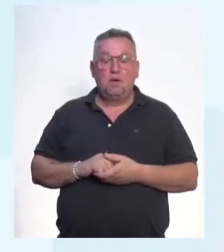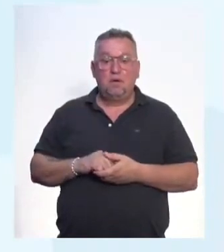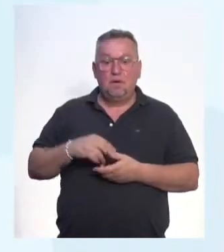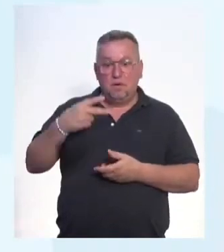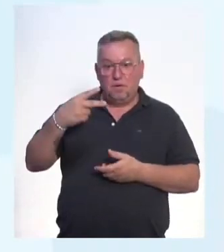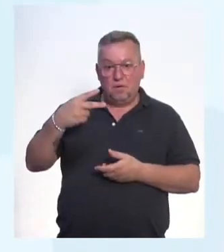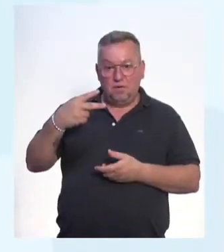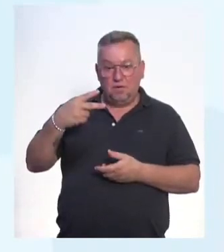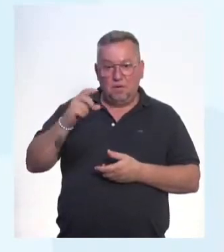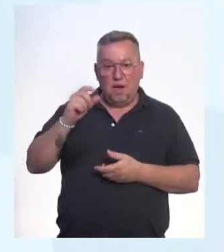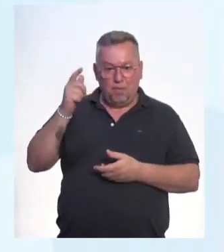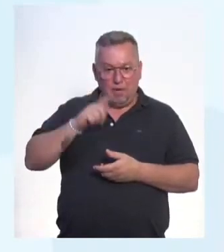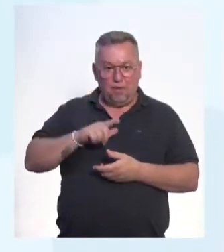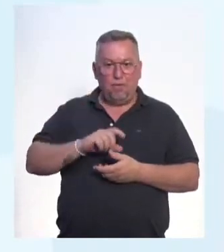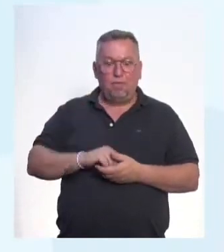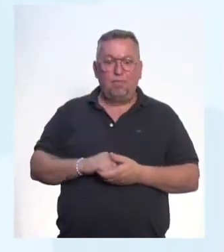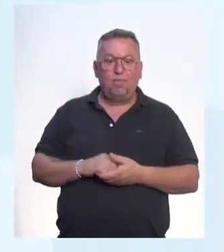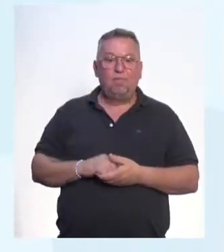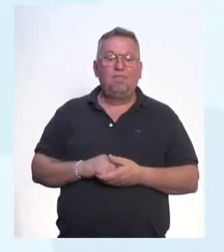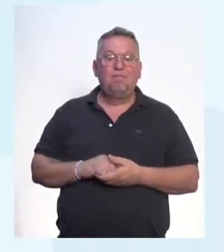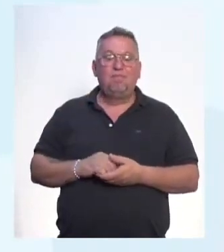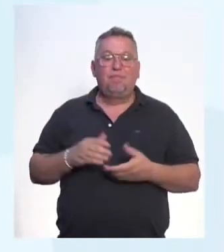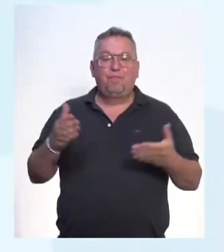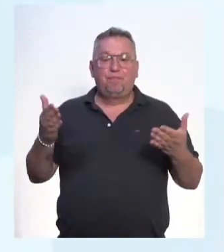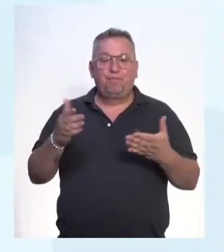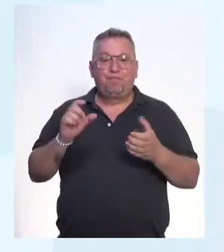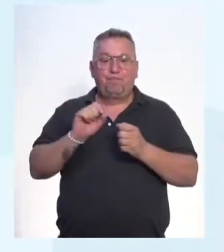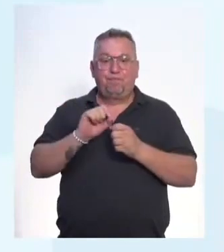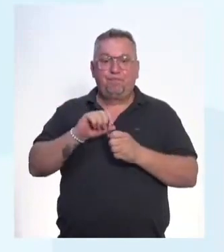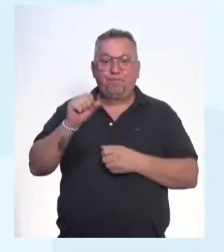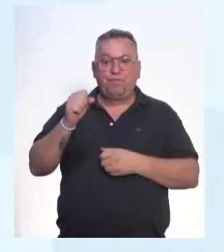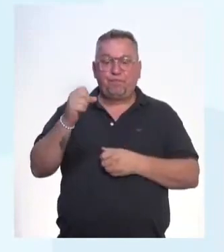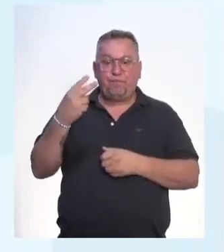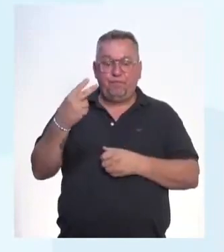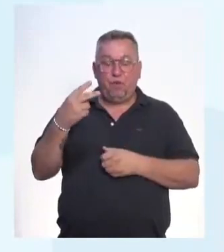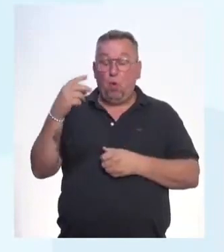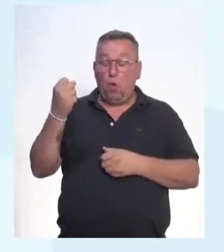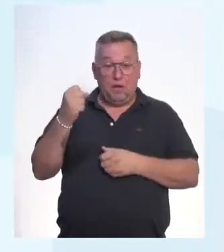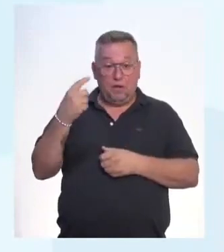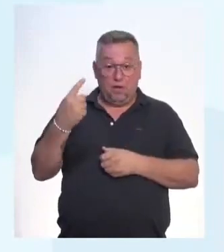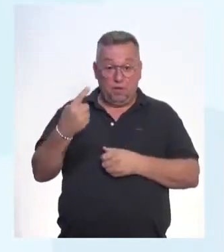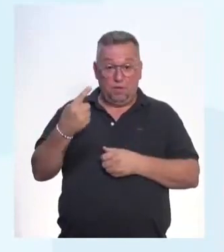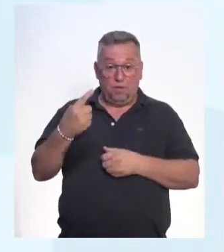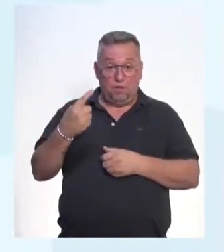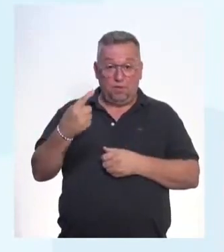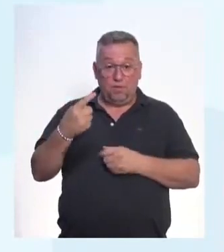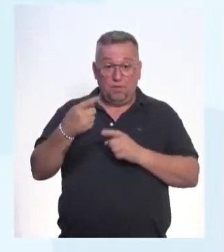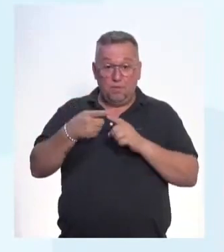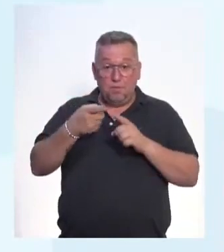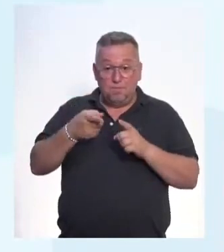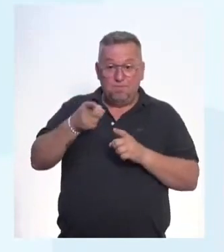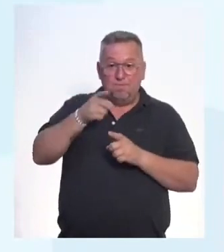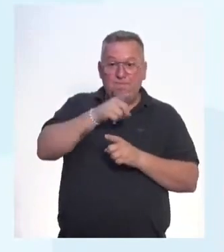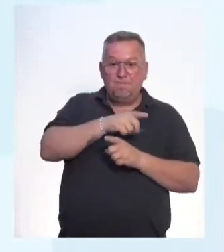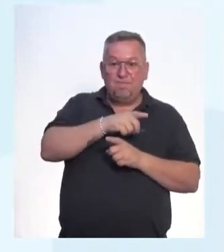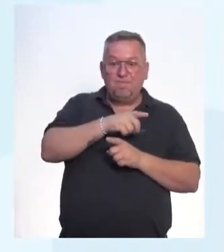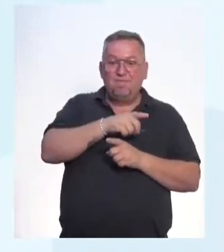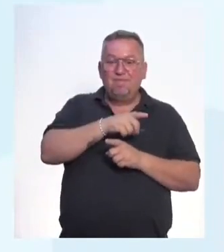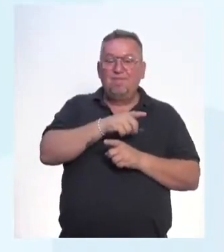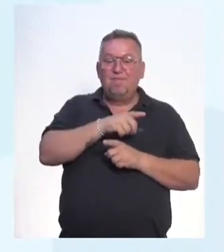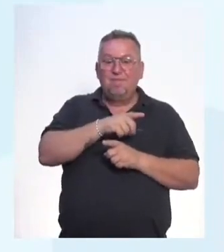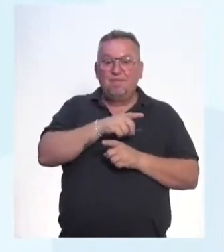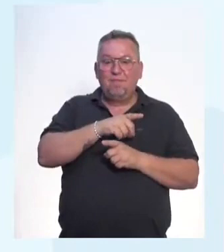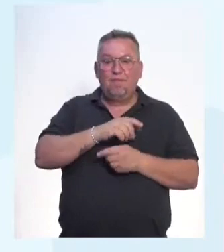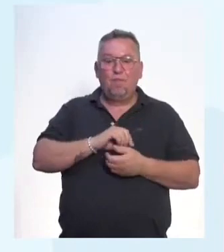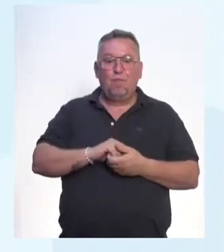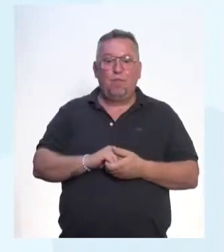ao quadrado repete. Muito bem, vou pegar o 81 e passar para o primeiro membro, trocando